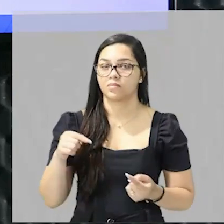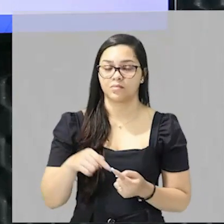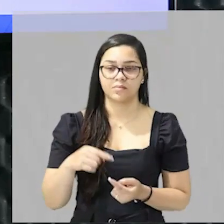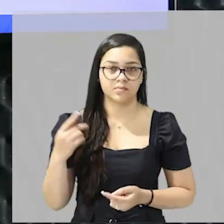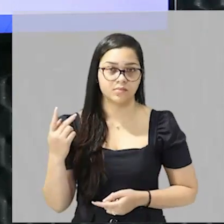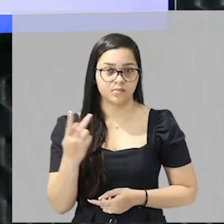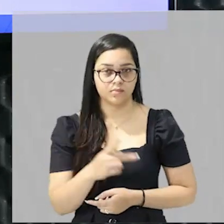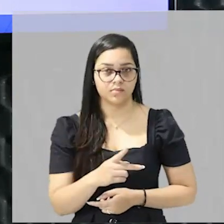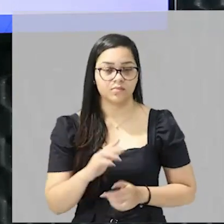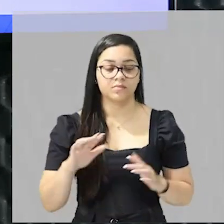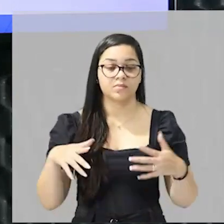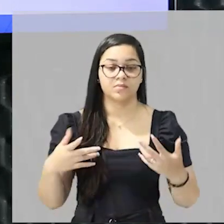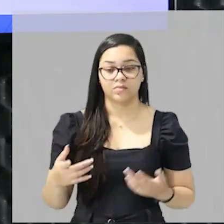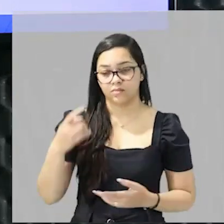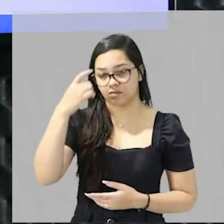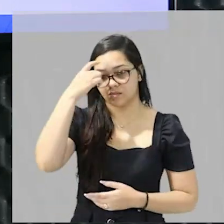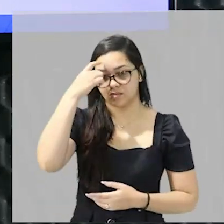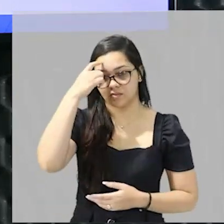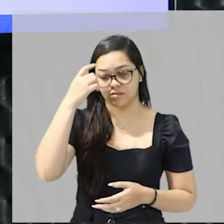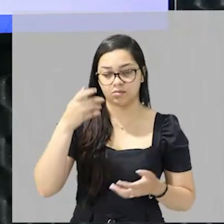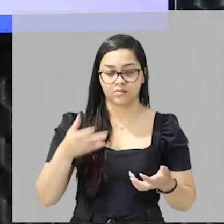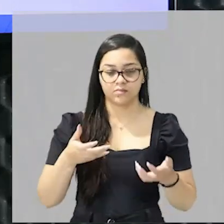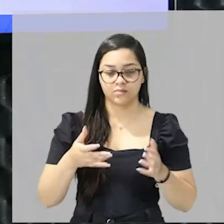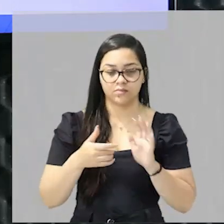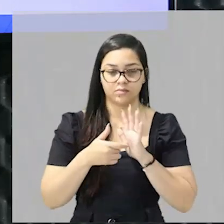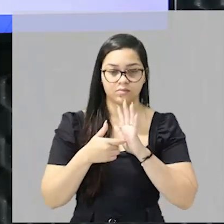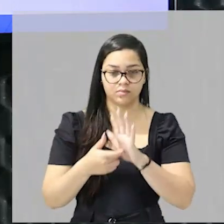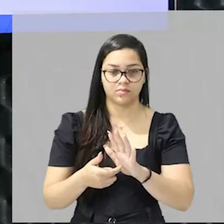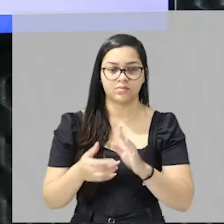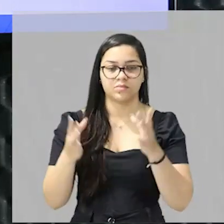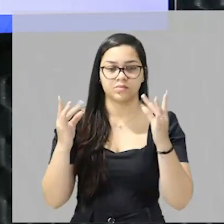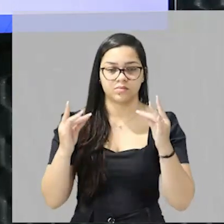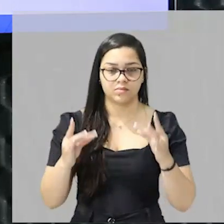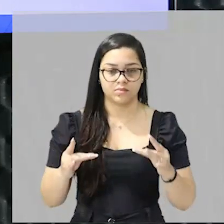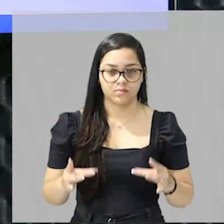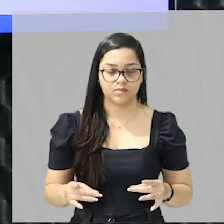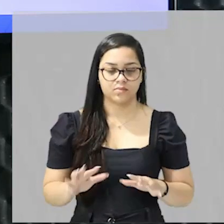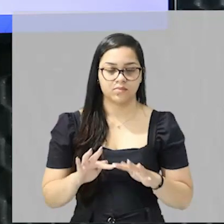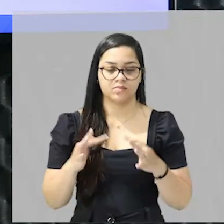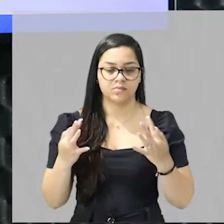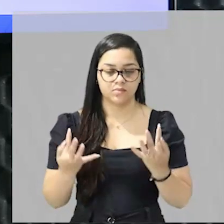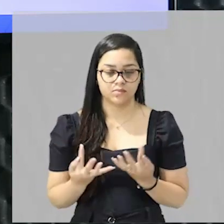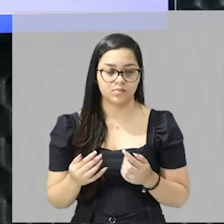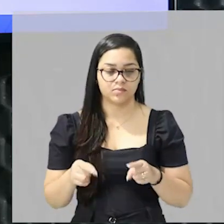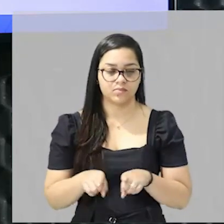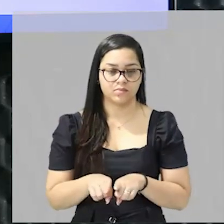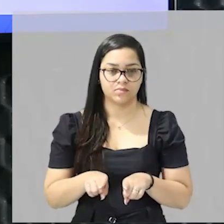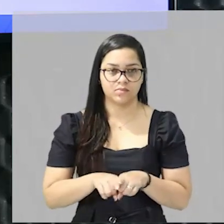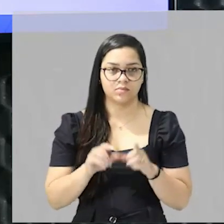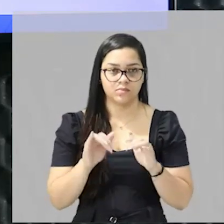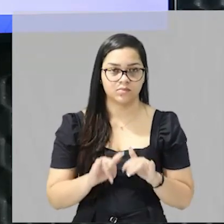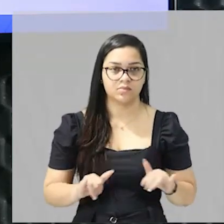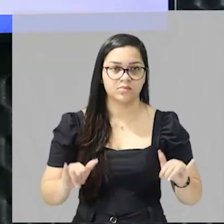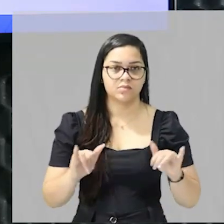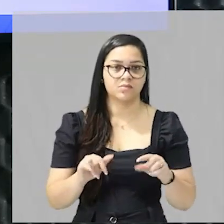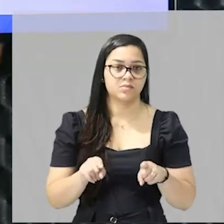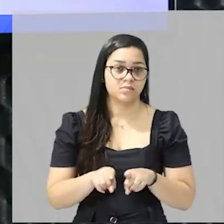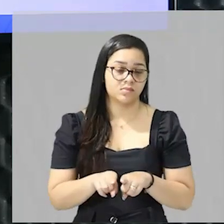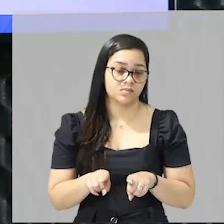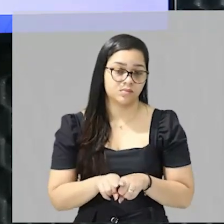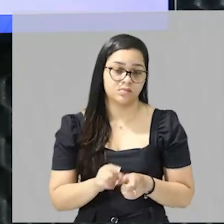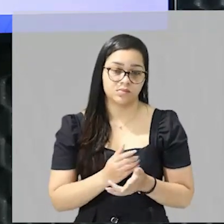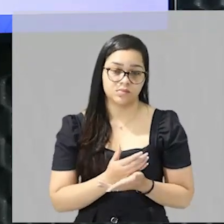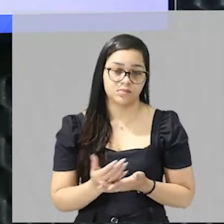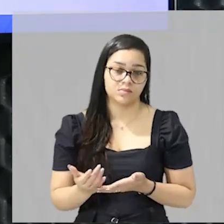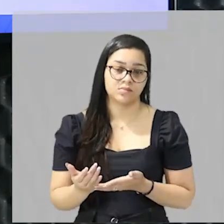qual é a ideia que ele quer transmitir. É descrever o modo da família, é informar sobre o início da